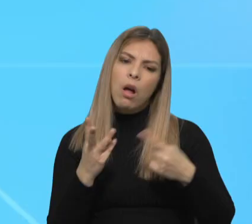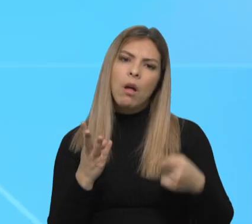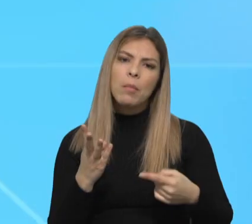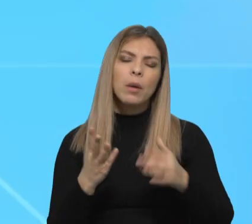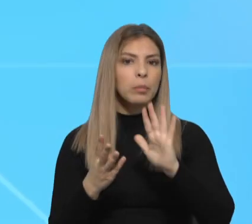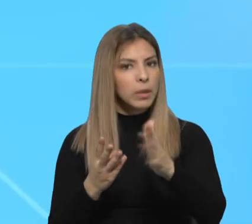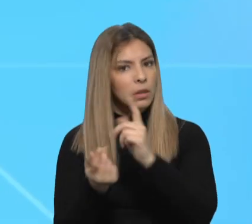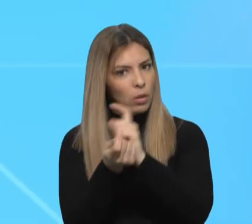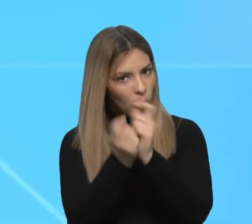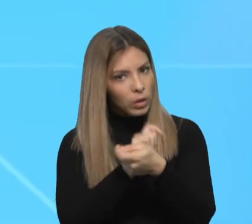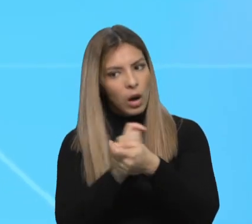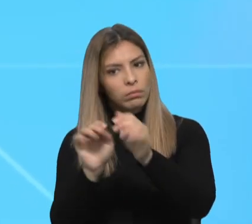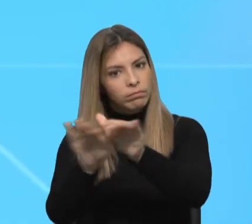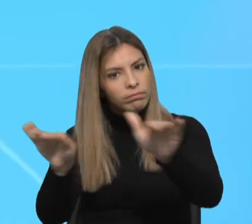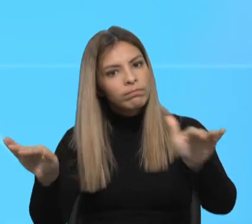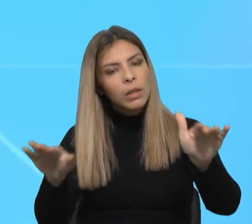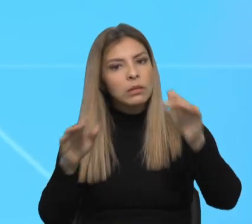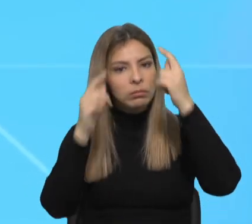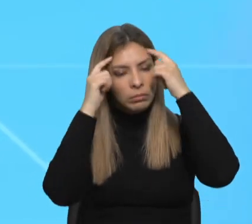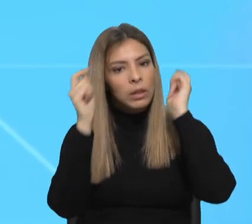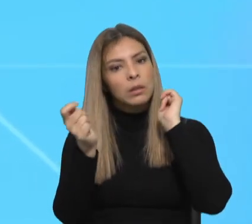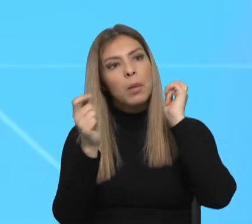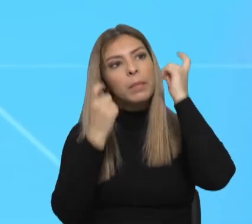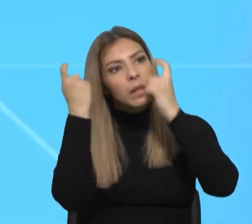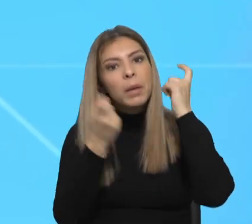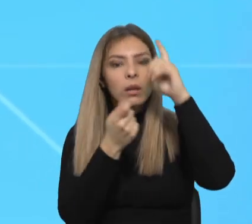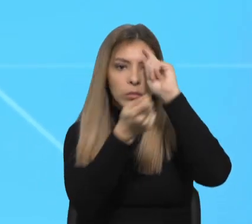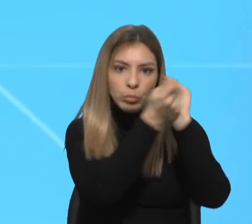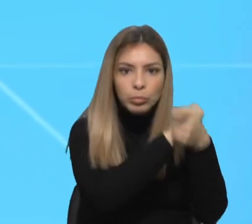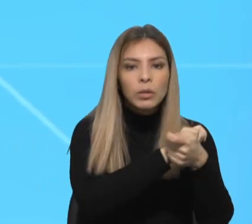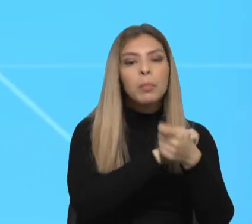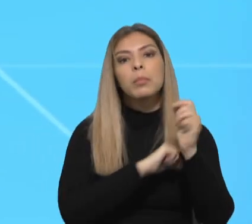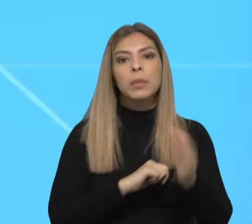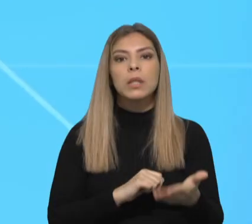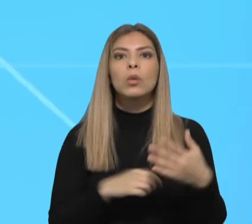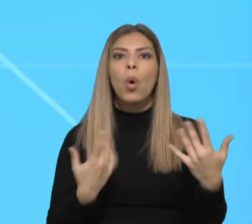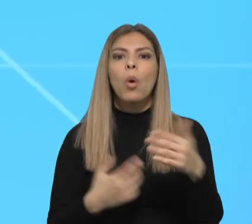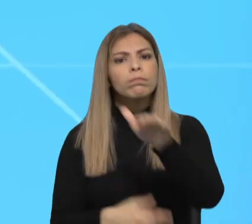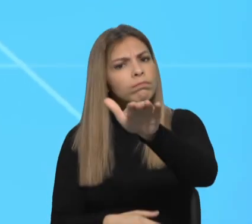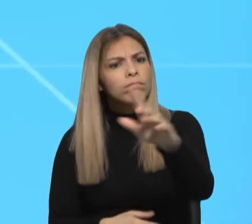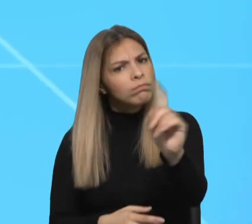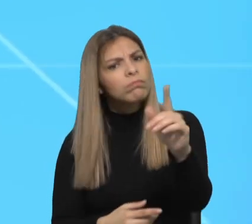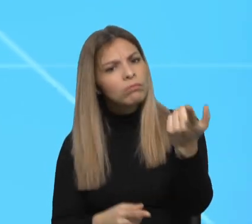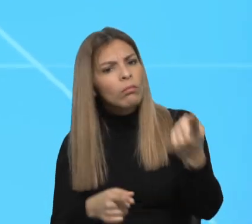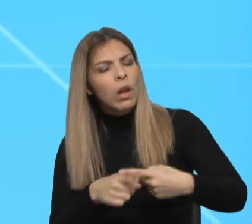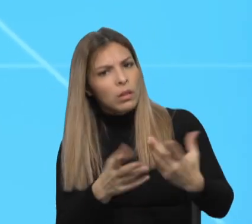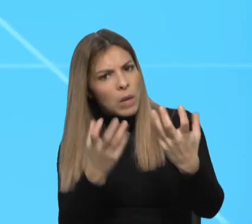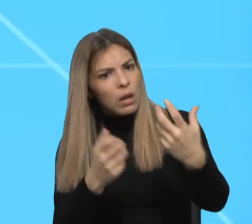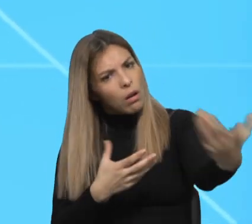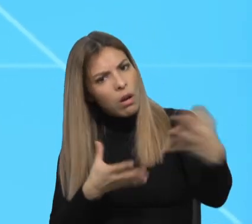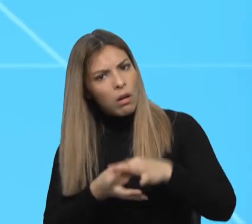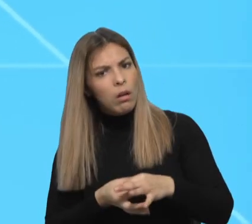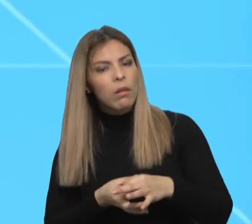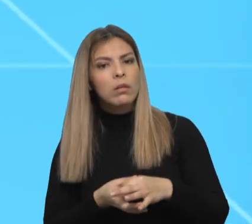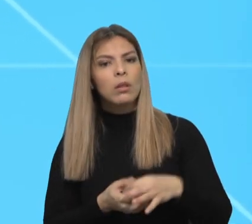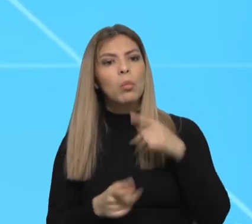inverter esta forma de pensar ou de dizer as coisas. Era interessante que, por exemplo, na escola, a